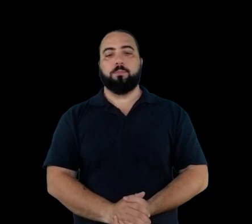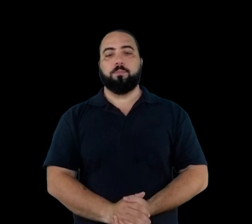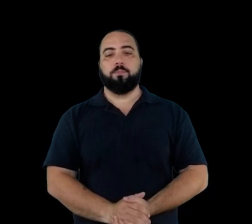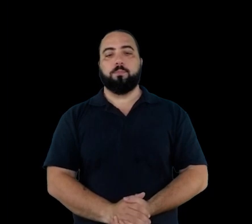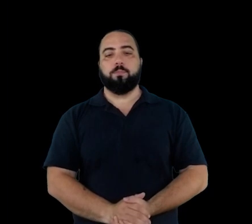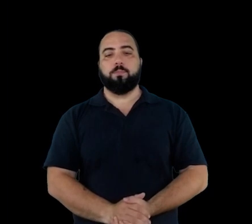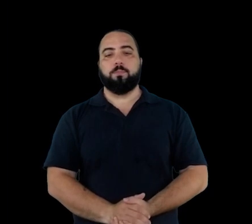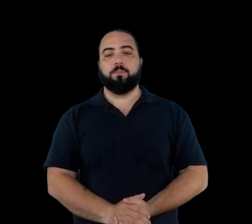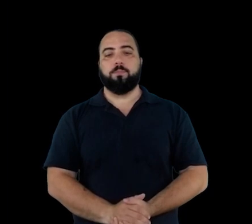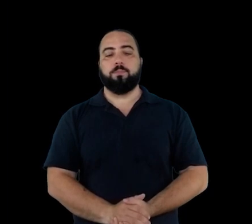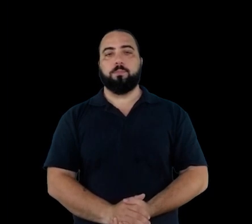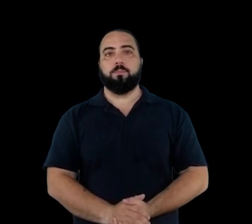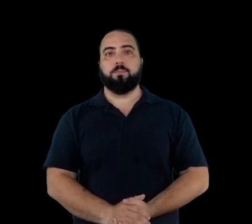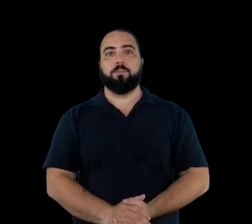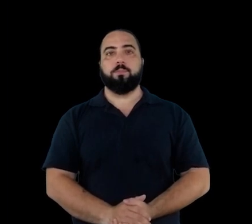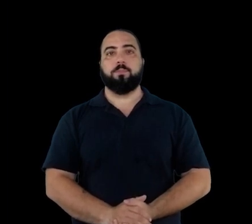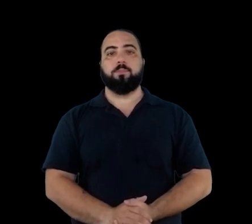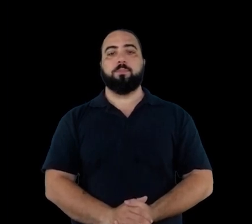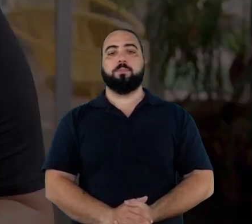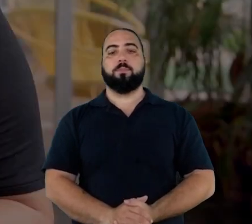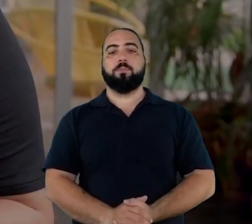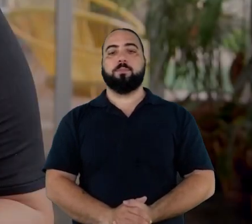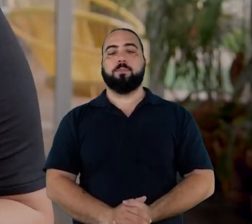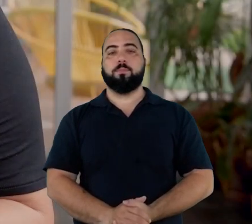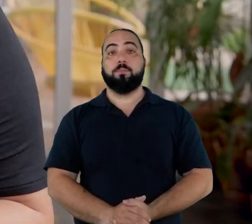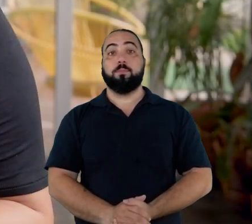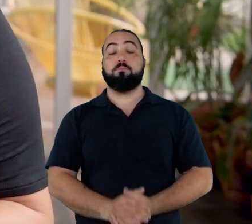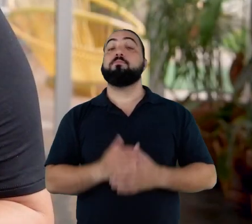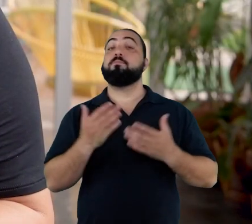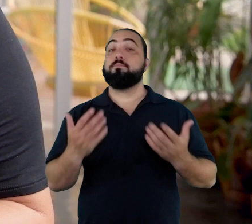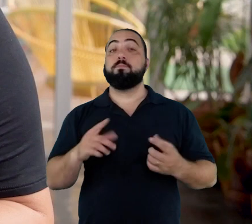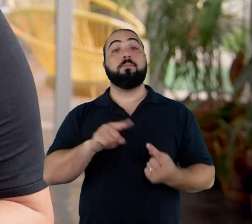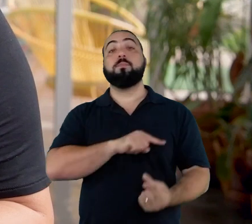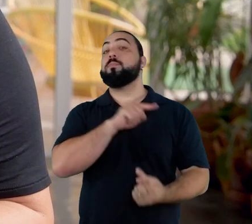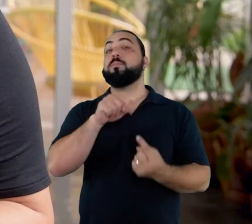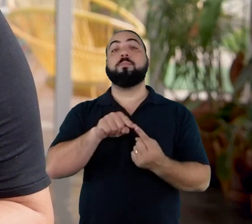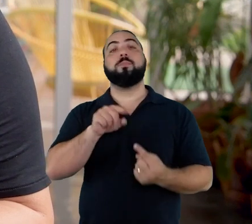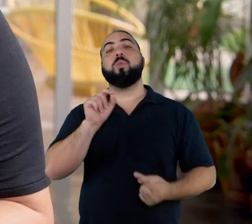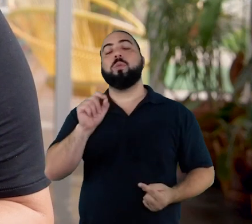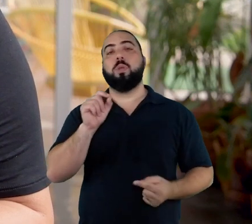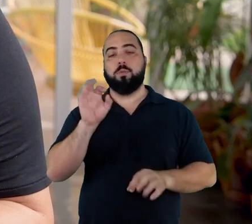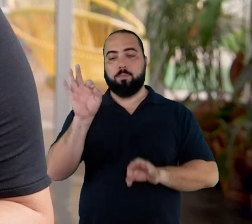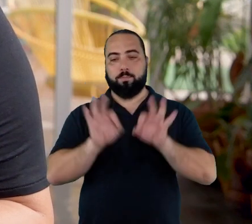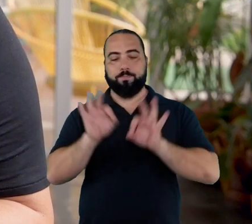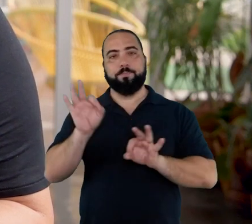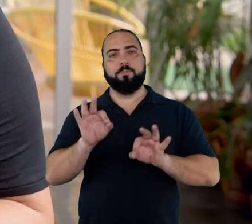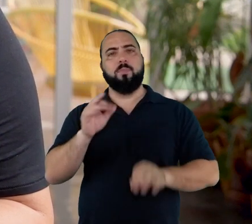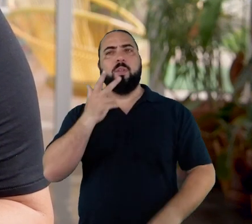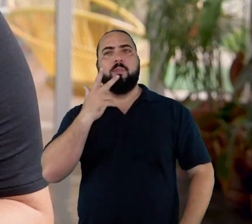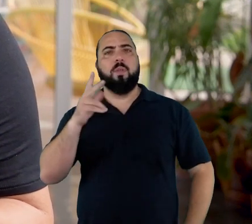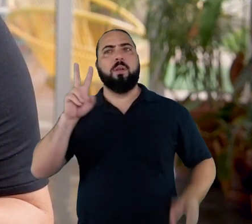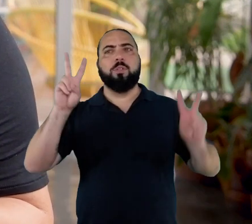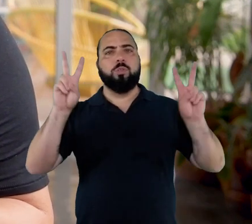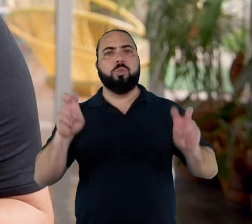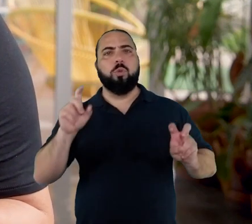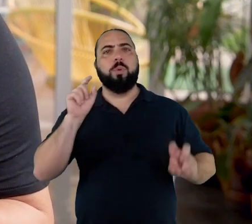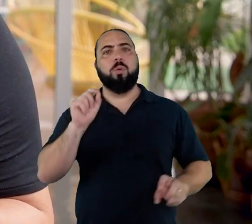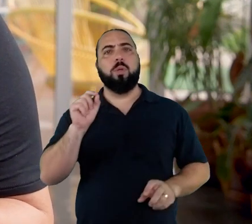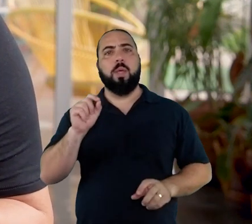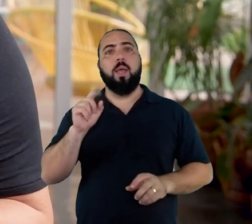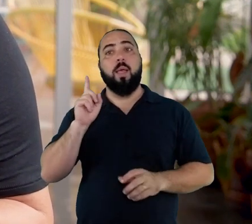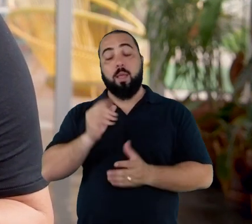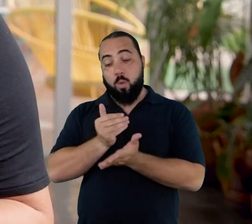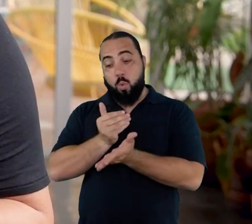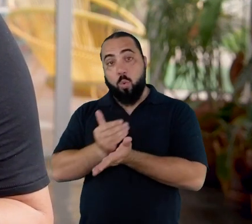as parcerias. Na Casa Mariana. Então a missão do projeto é falar sobre essa